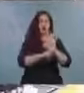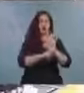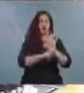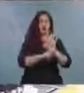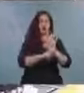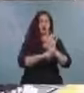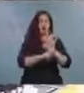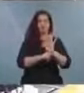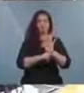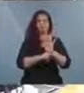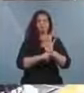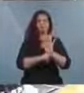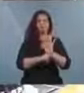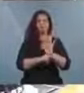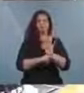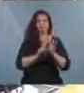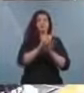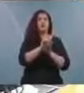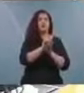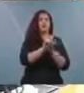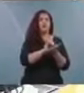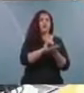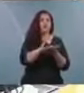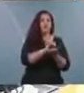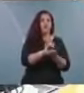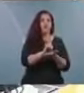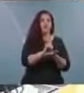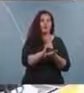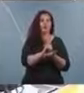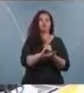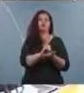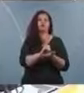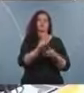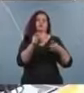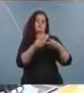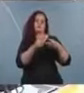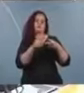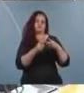ele relata no seu, são dois ofícios, o primeiro deles que